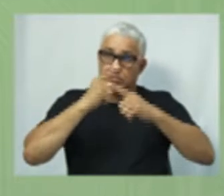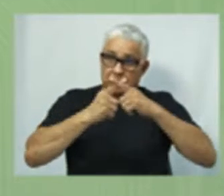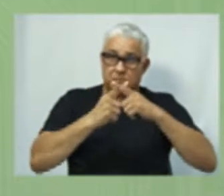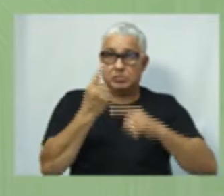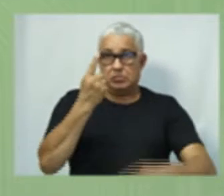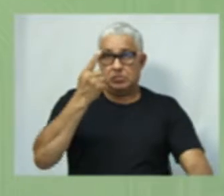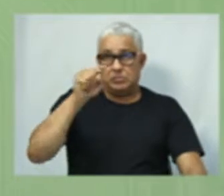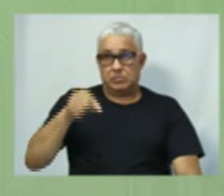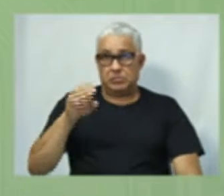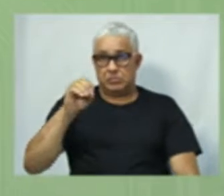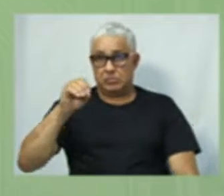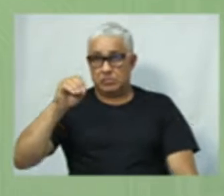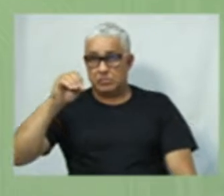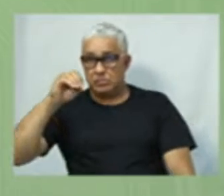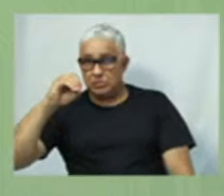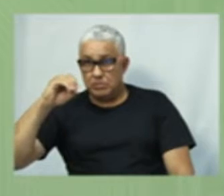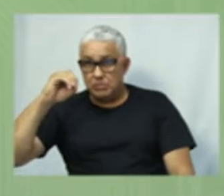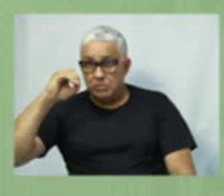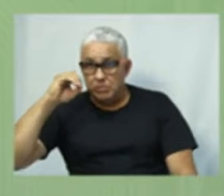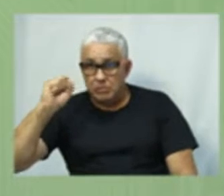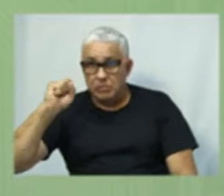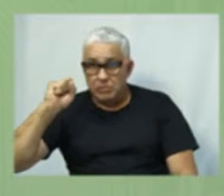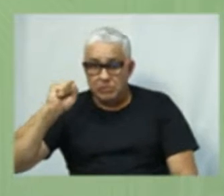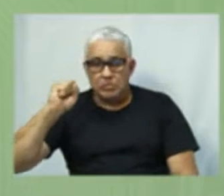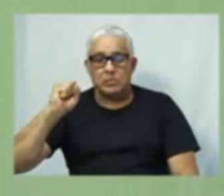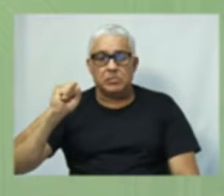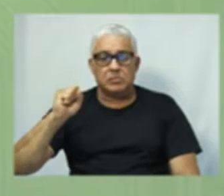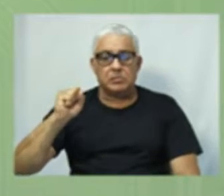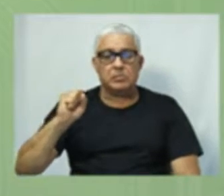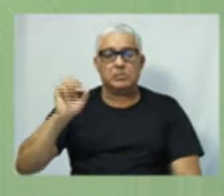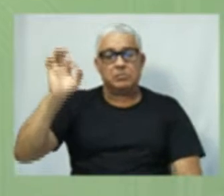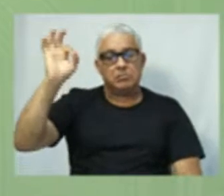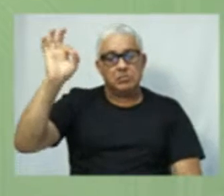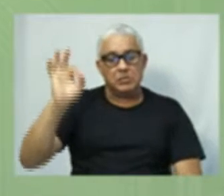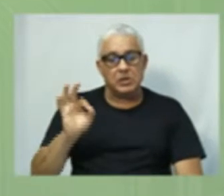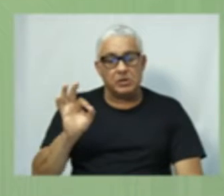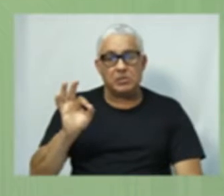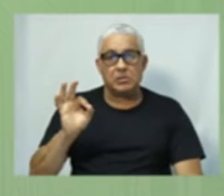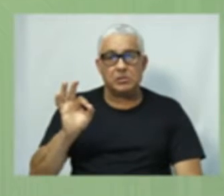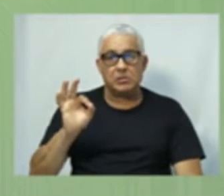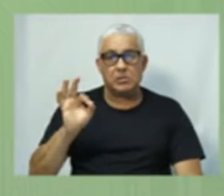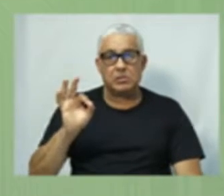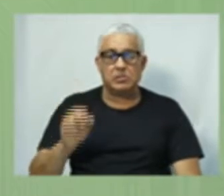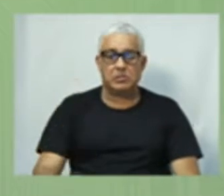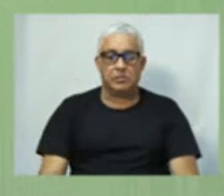1,08. Lembra que eu falei? Não aperta o sinal do igual na calculadora. Vezes